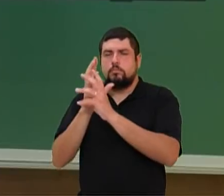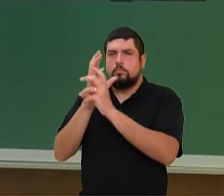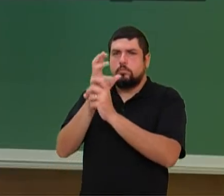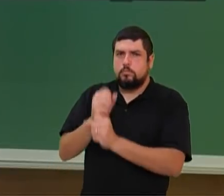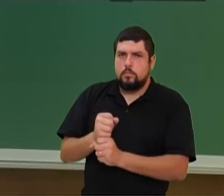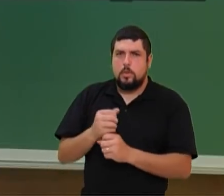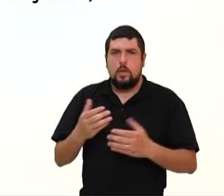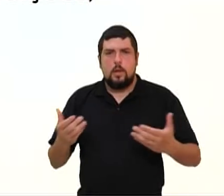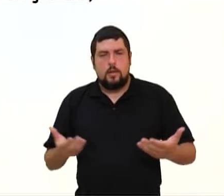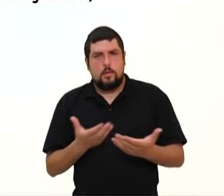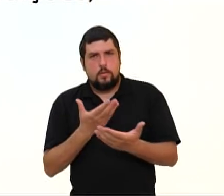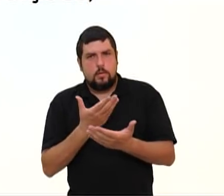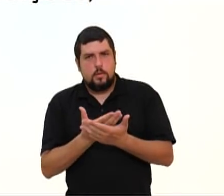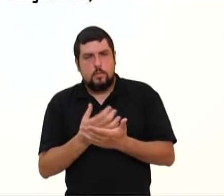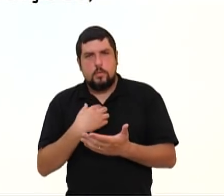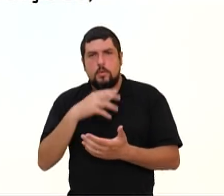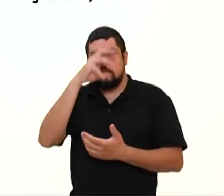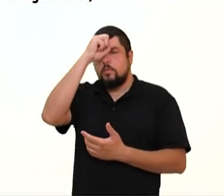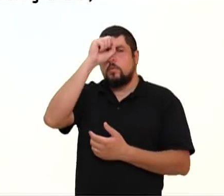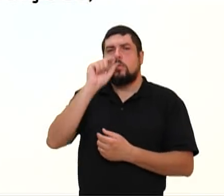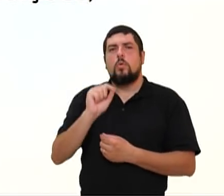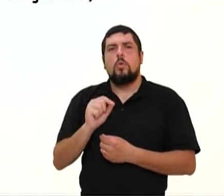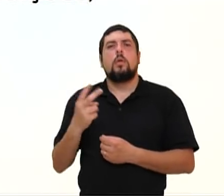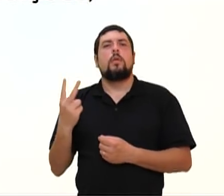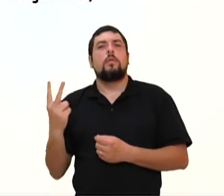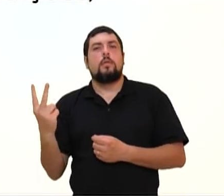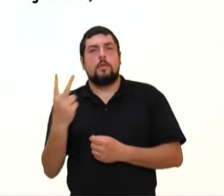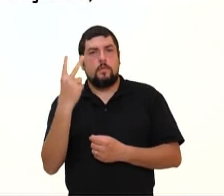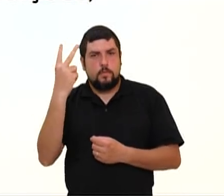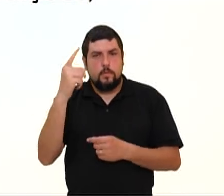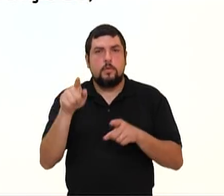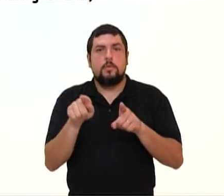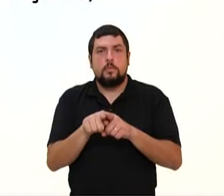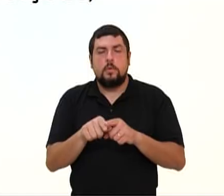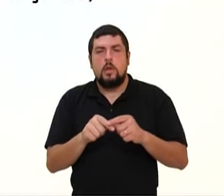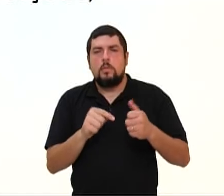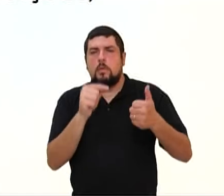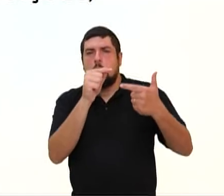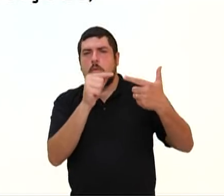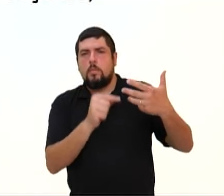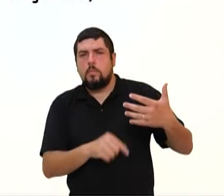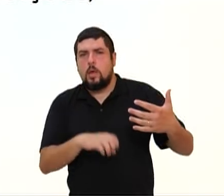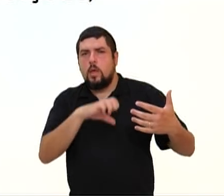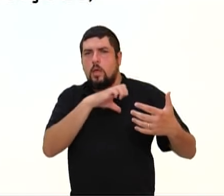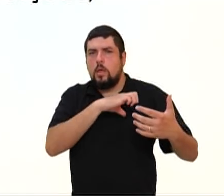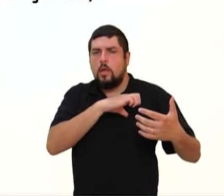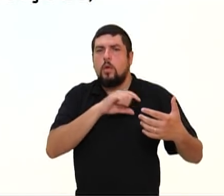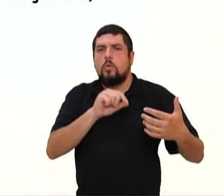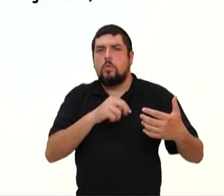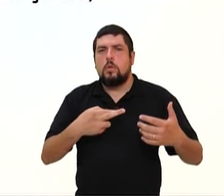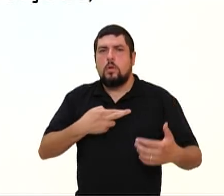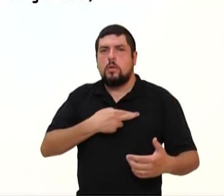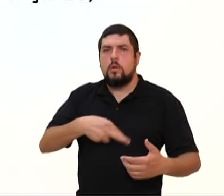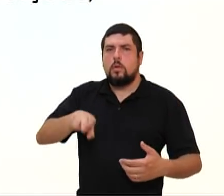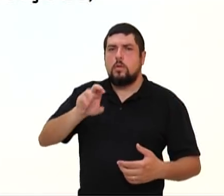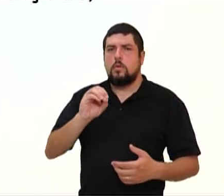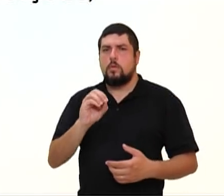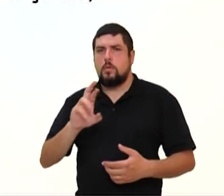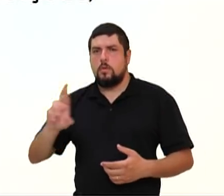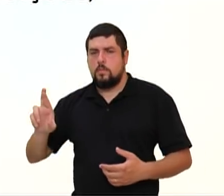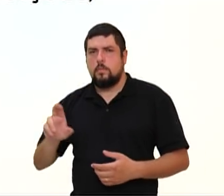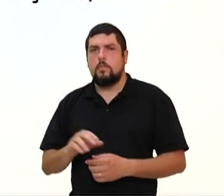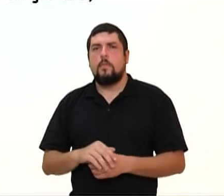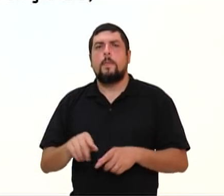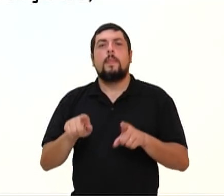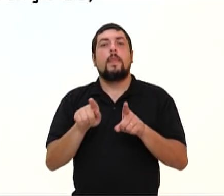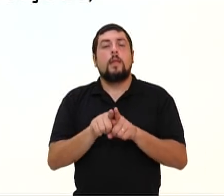nesta aula aprendemos o que são valores, princípios éticos e morais das religiões de matriz oriental, bem